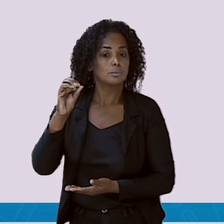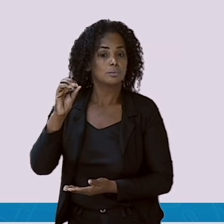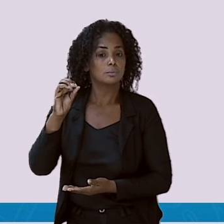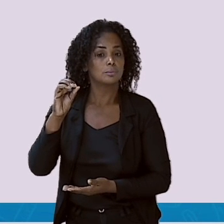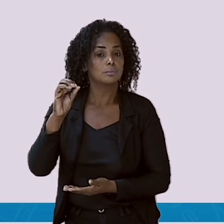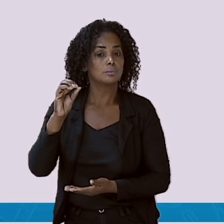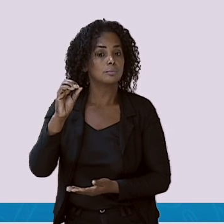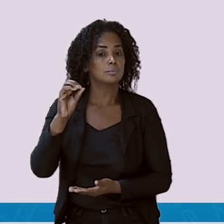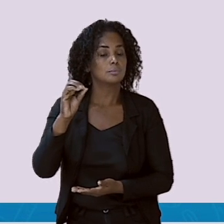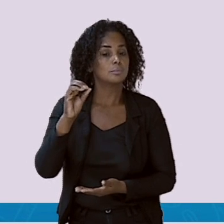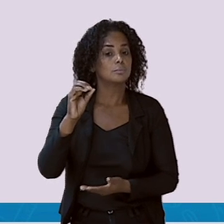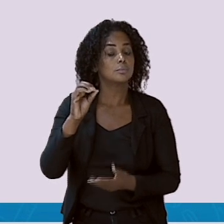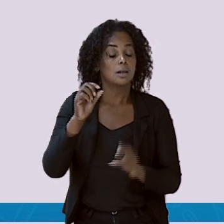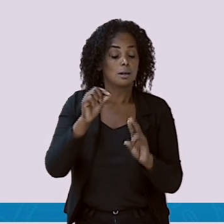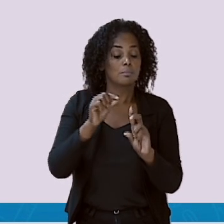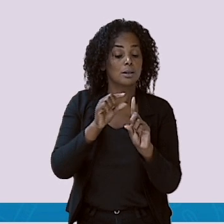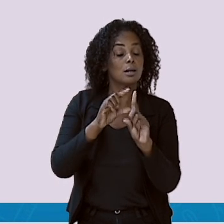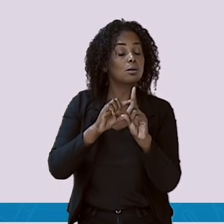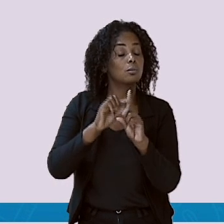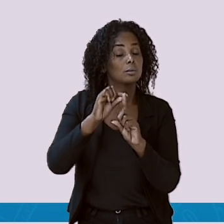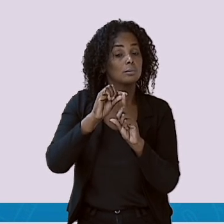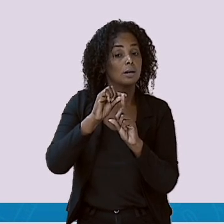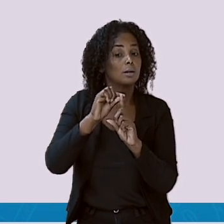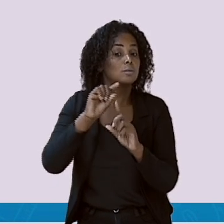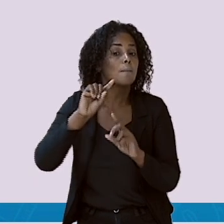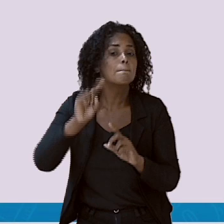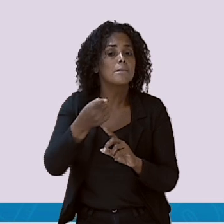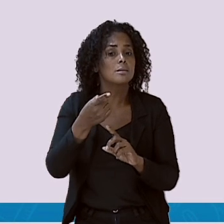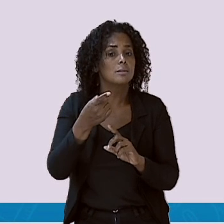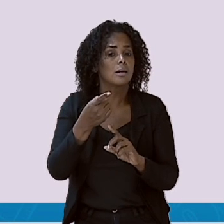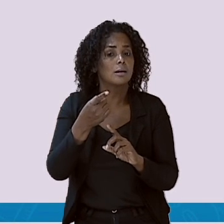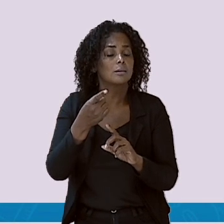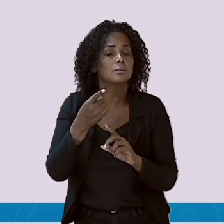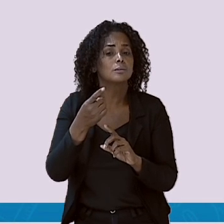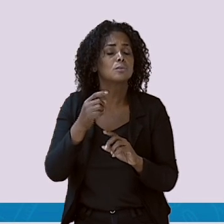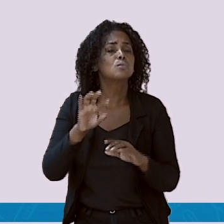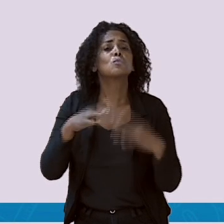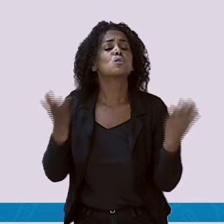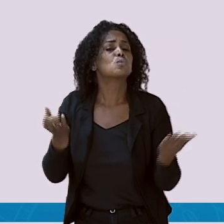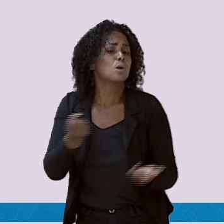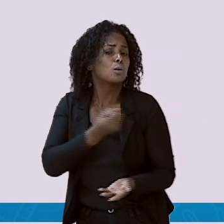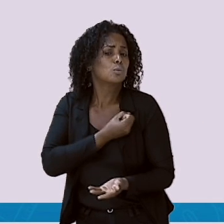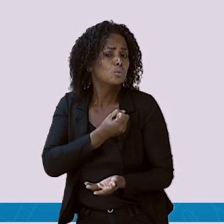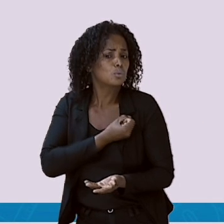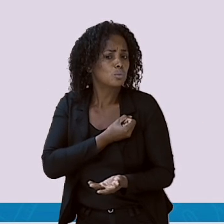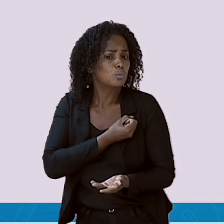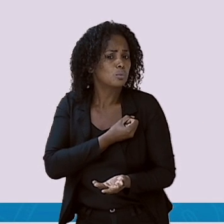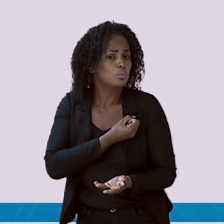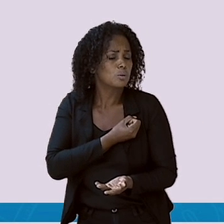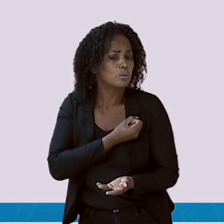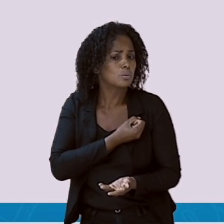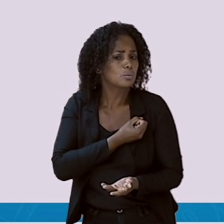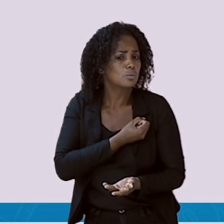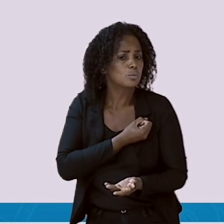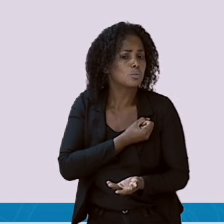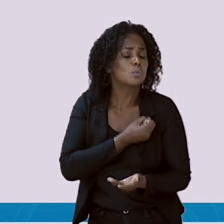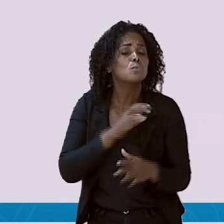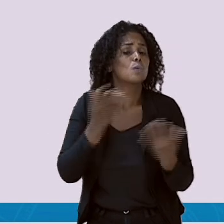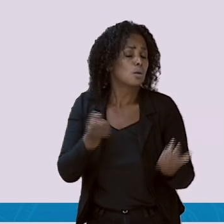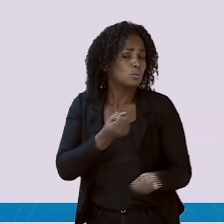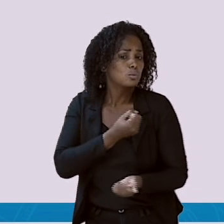E lá, na minha unidade de milhar, eu vou analisar aqui o número que está do lado da minha unidade de milhar, que no